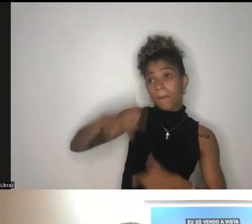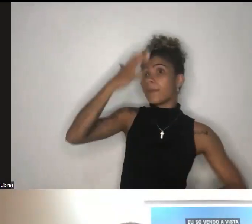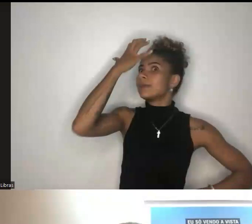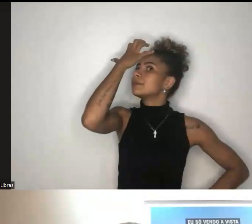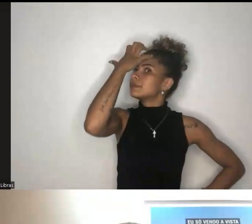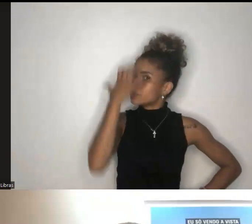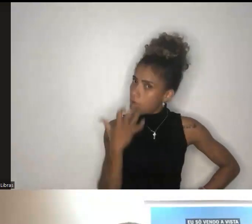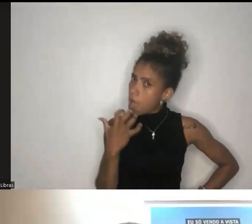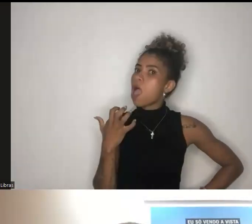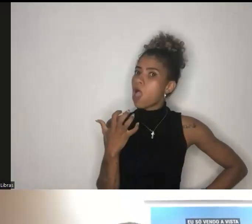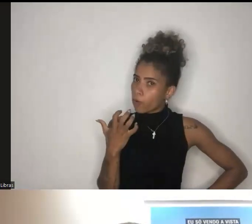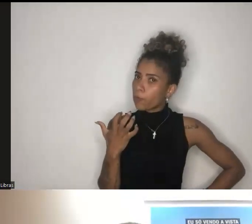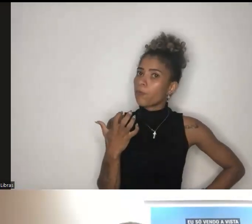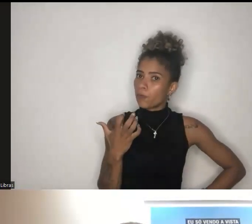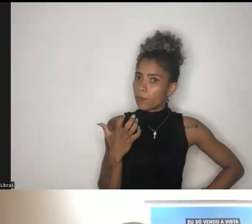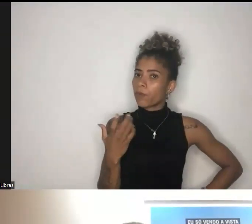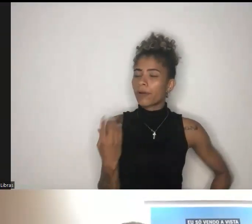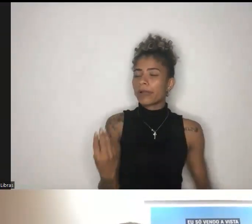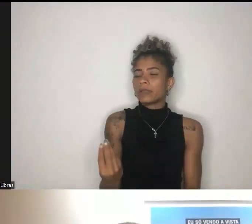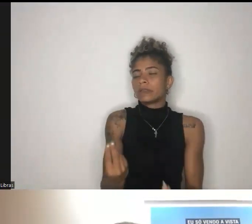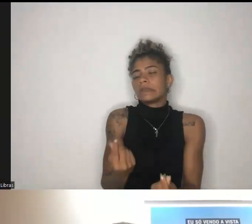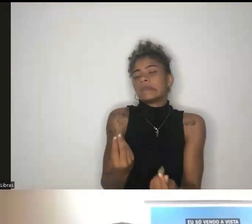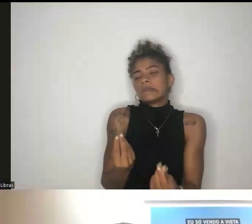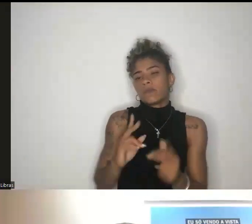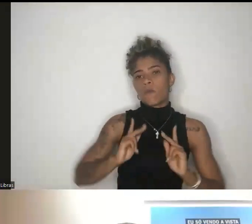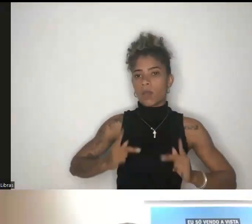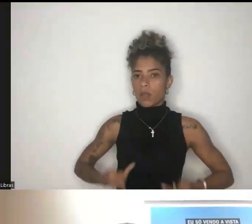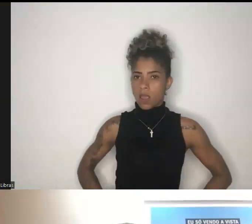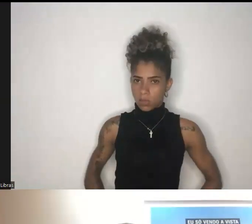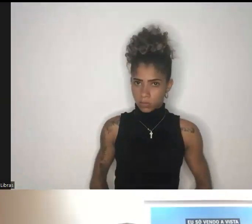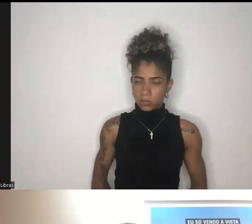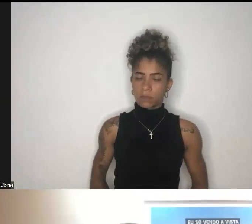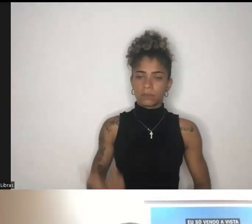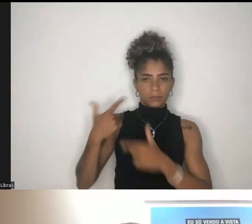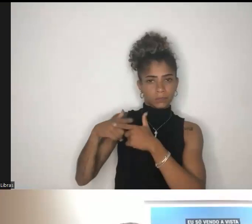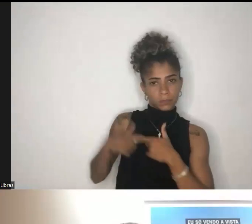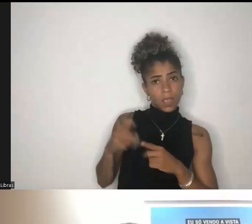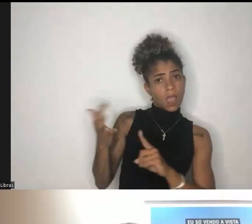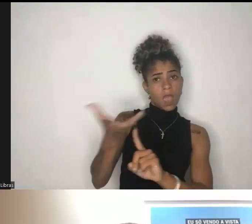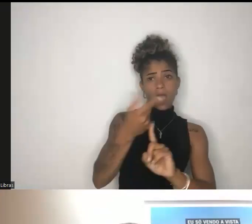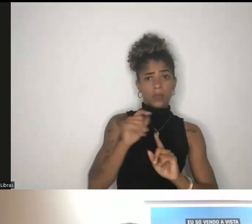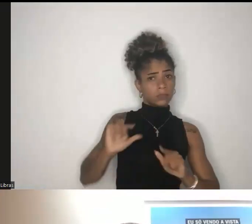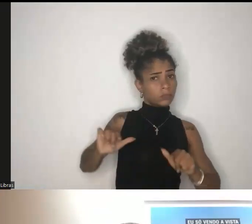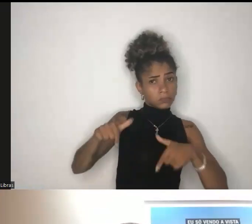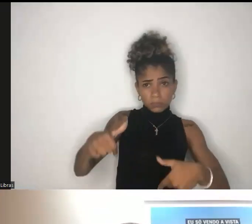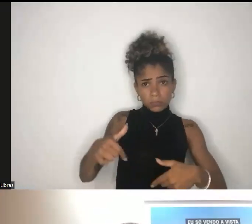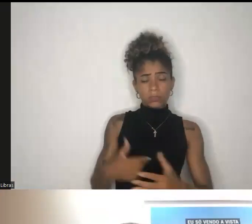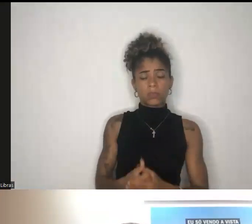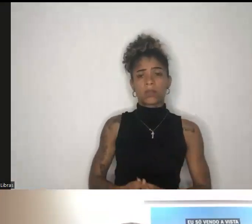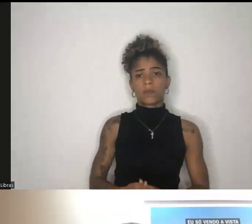lidando com questões sensíveis da humanidade né que que é o que a arte faz E aí